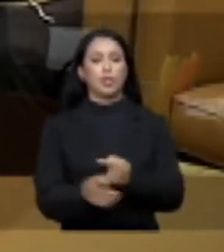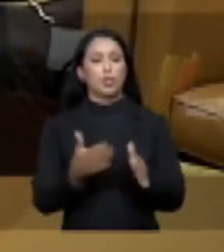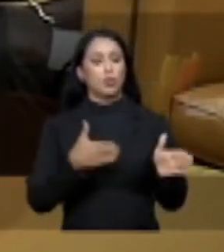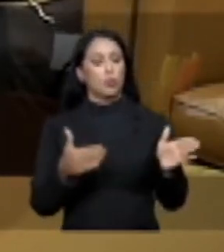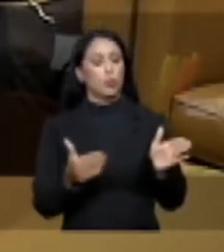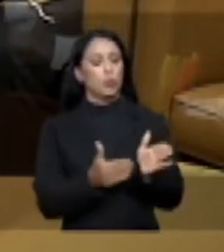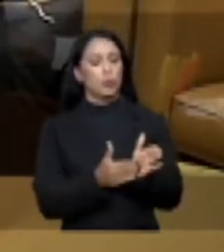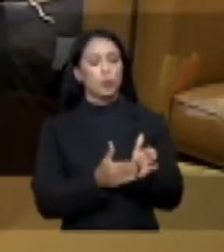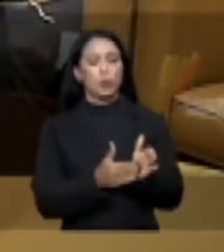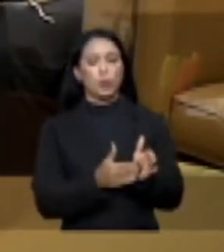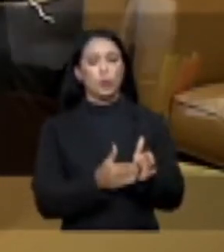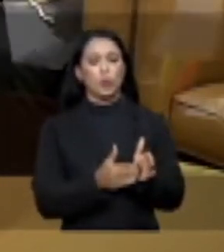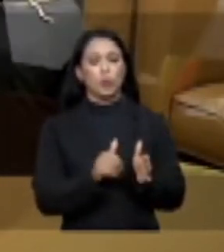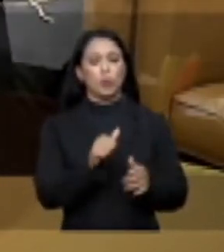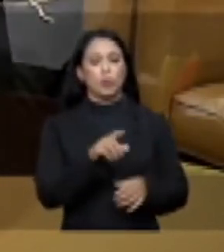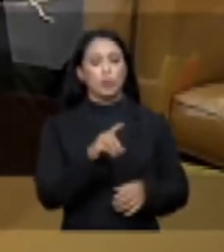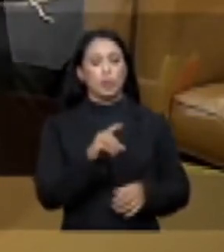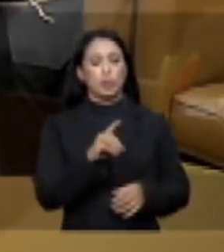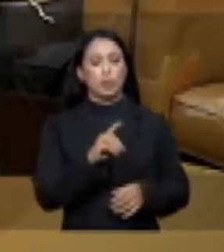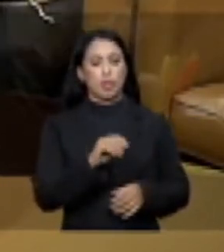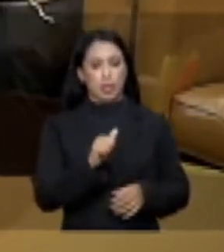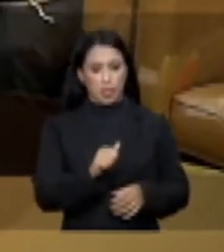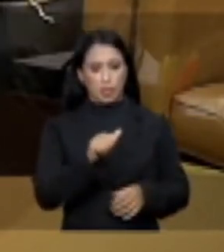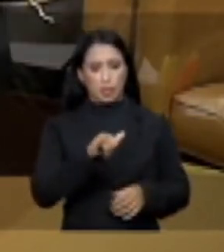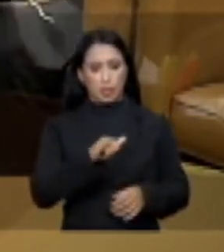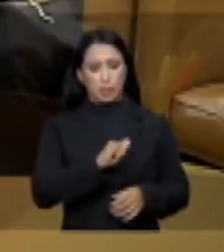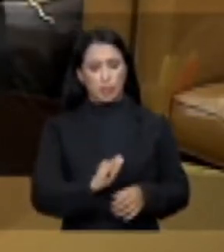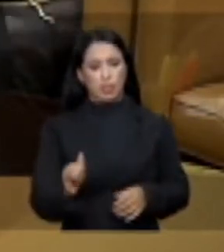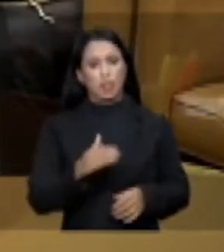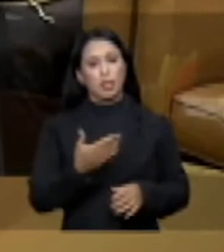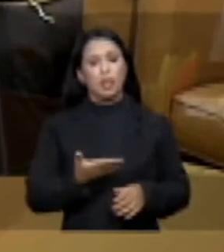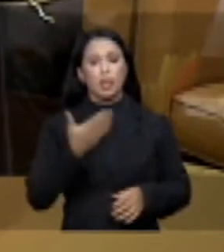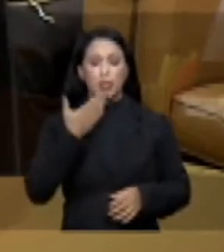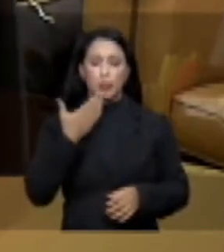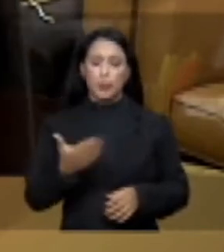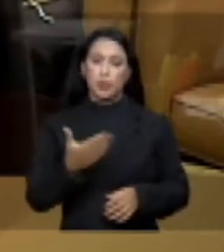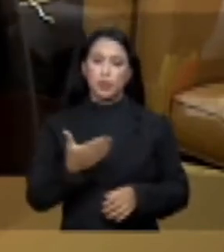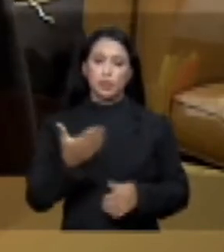pedidos, de todas as ações diretas, e é assim que eu me manifesto. Muito obrigado a todos.